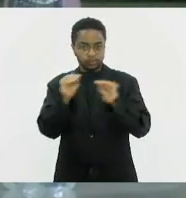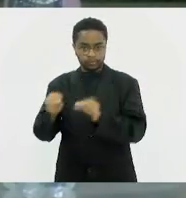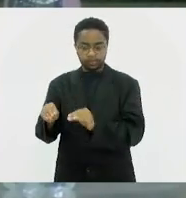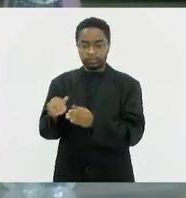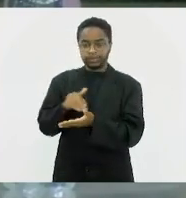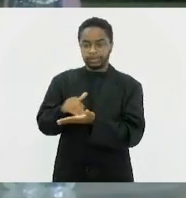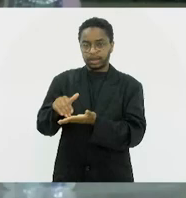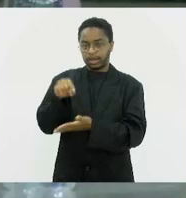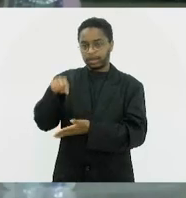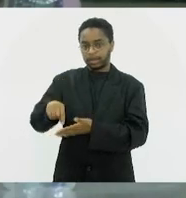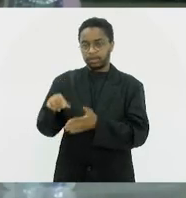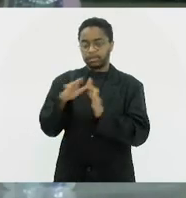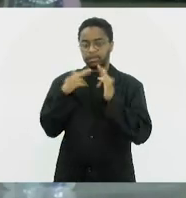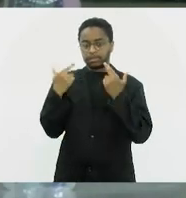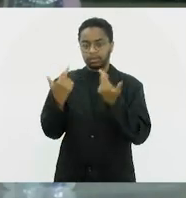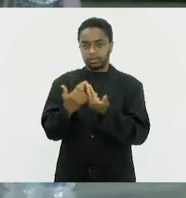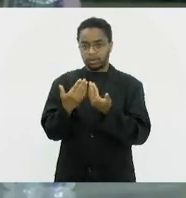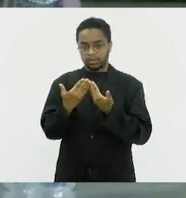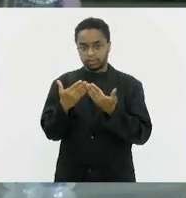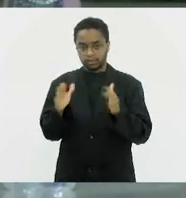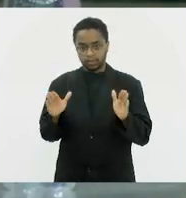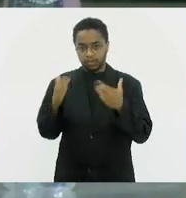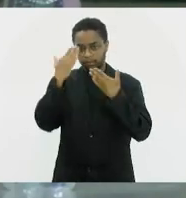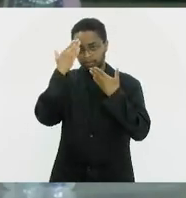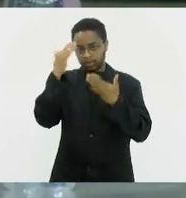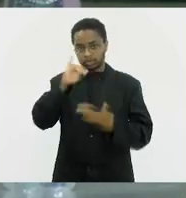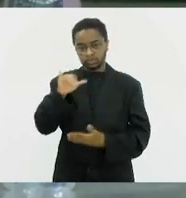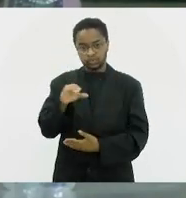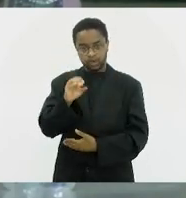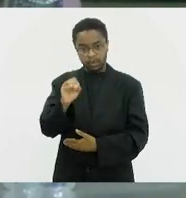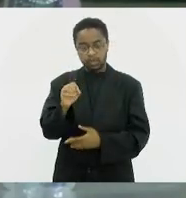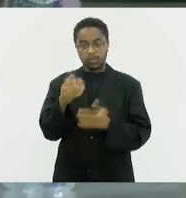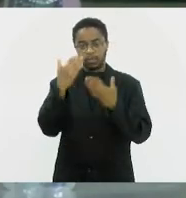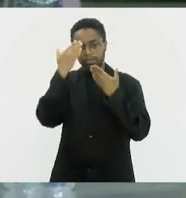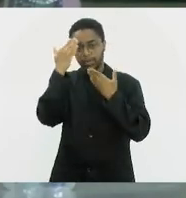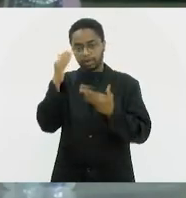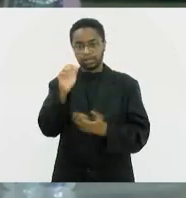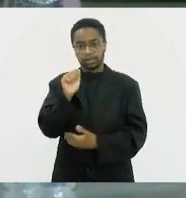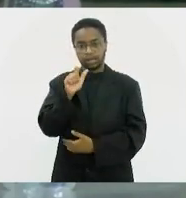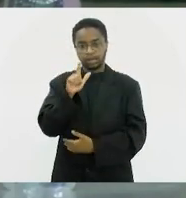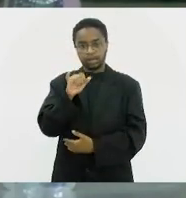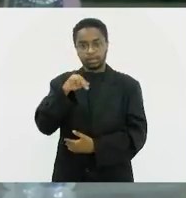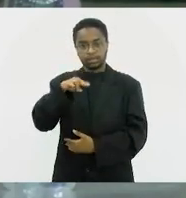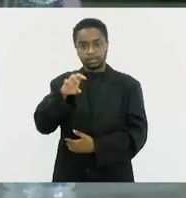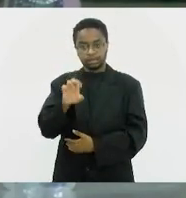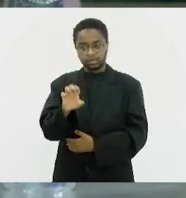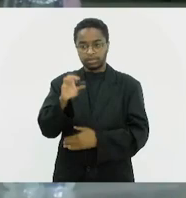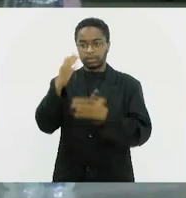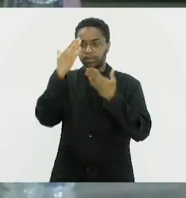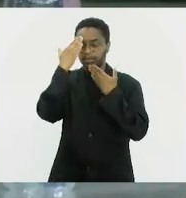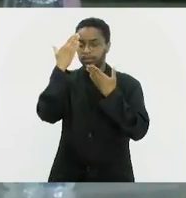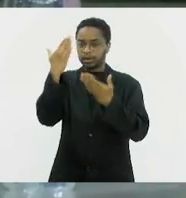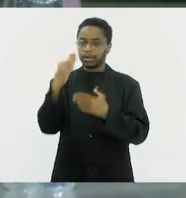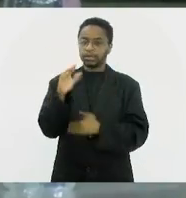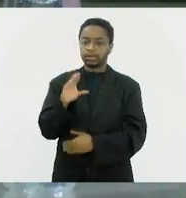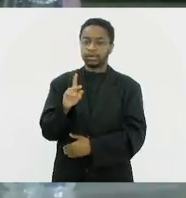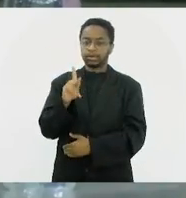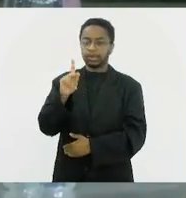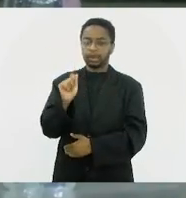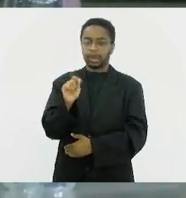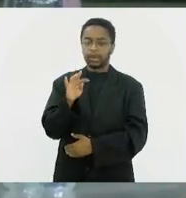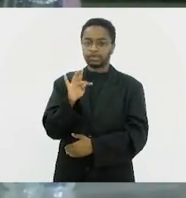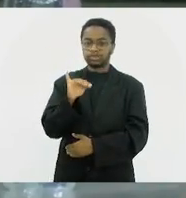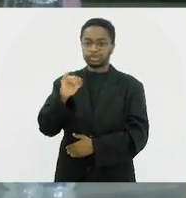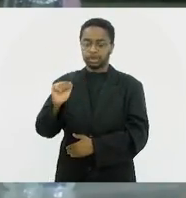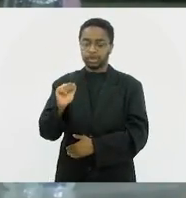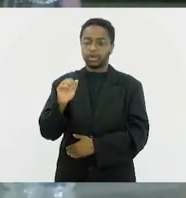pública. Obrigado, João. Obrigado, Aline. Obrigado, Kátia, Hugo e